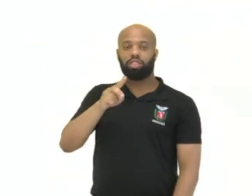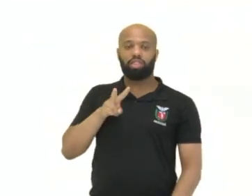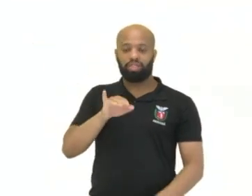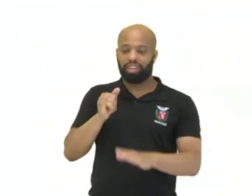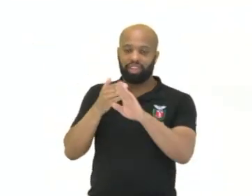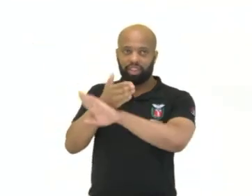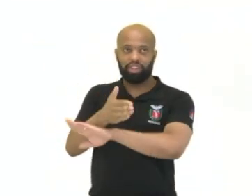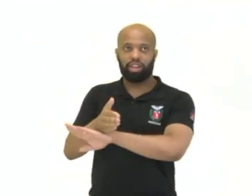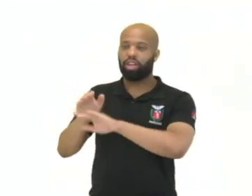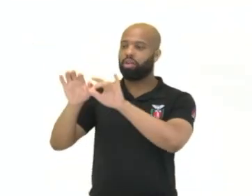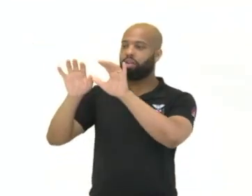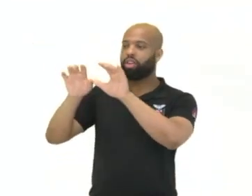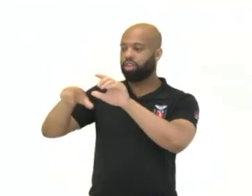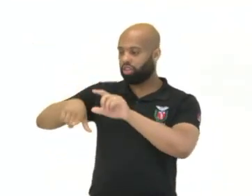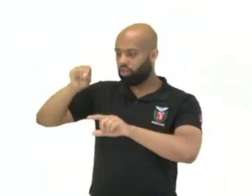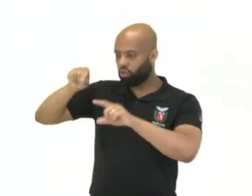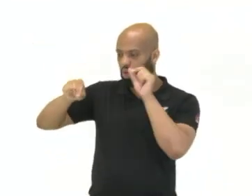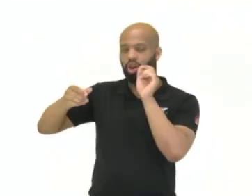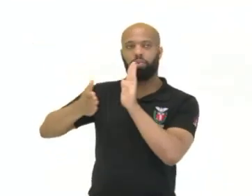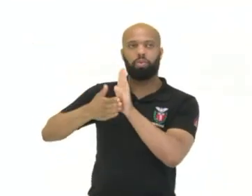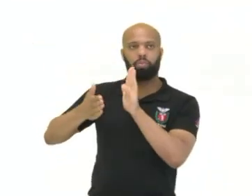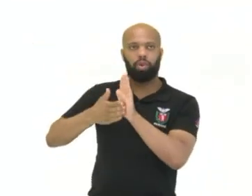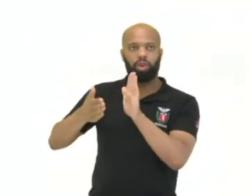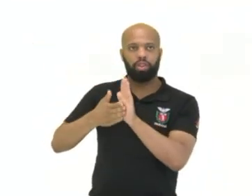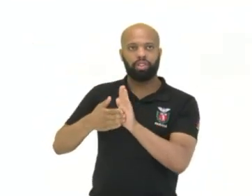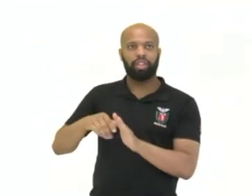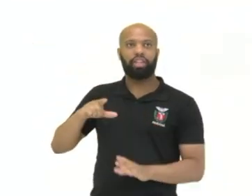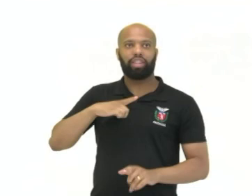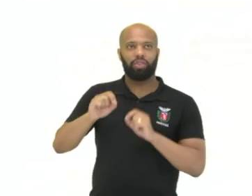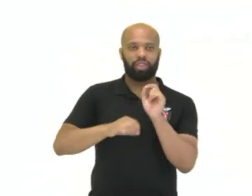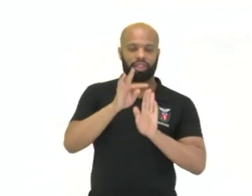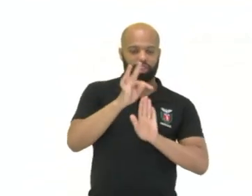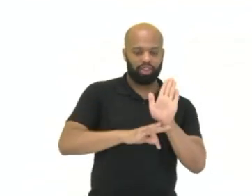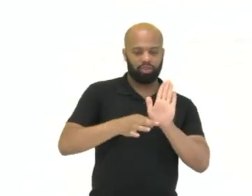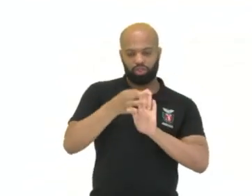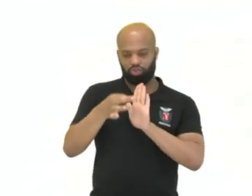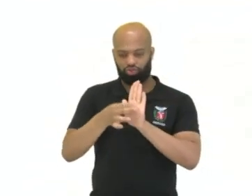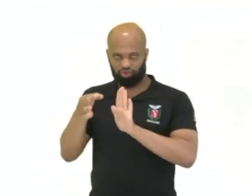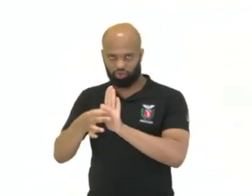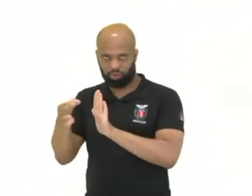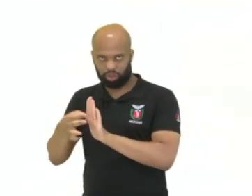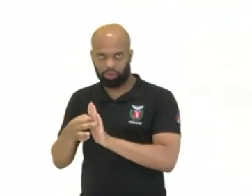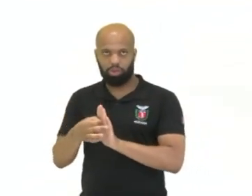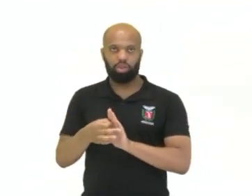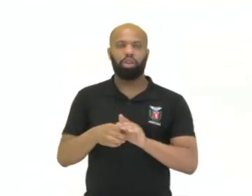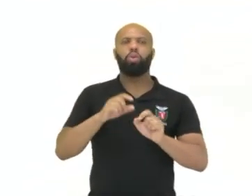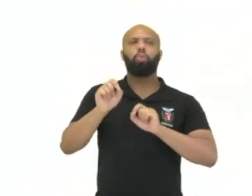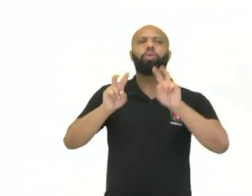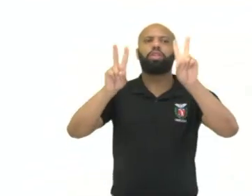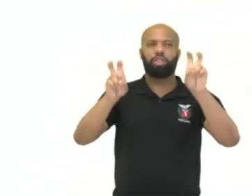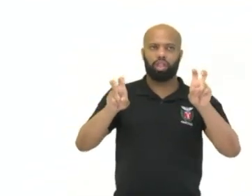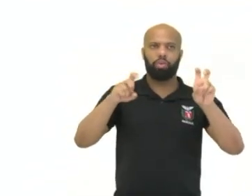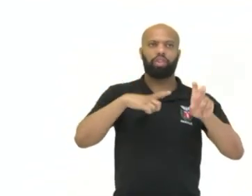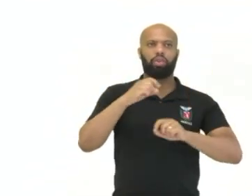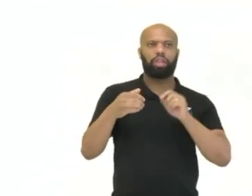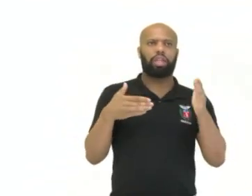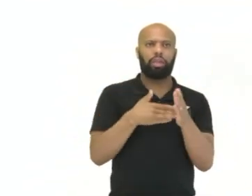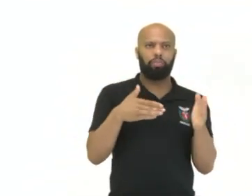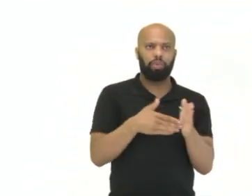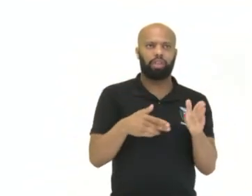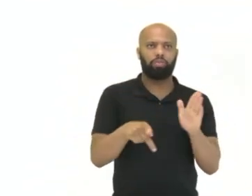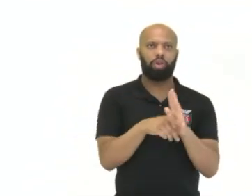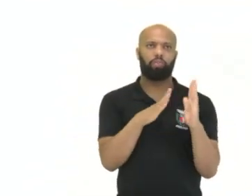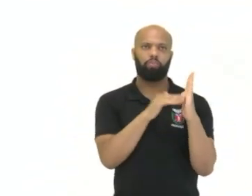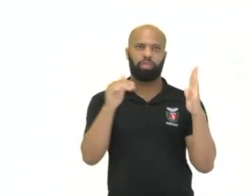vai escolher a proposta texto, artigo de opinião. Com que tema, prof? Com o tema Os Limites